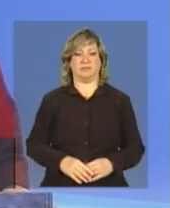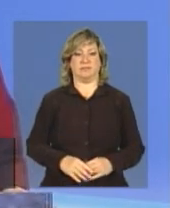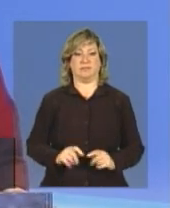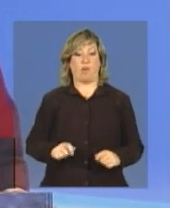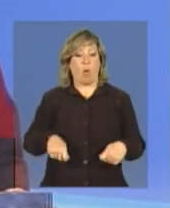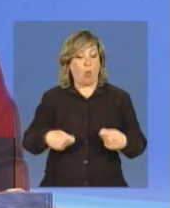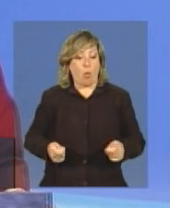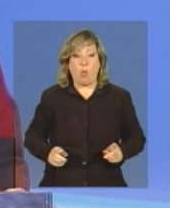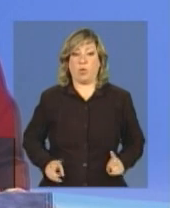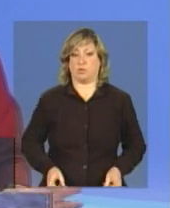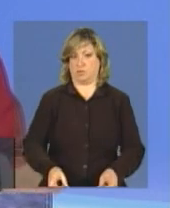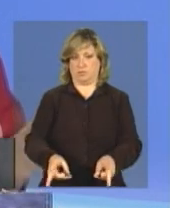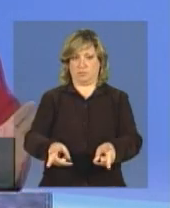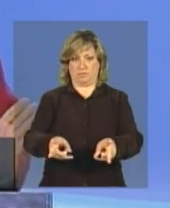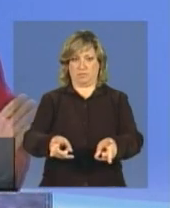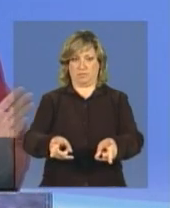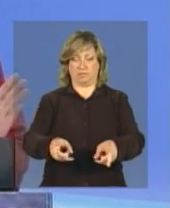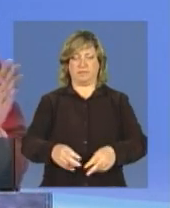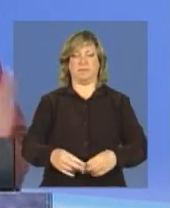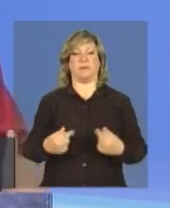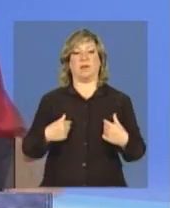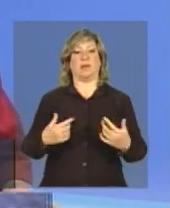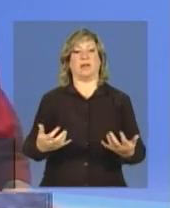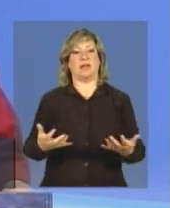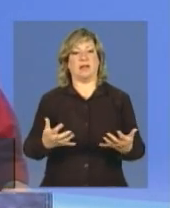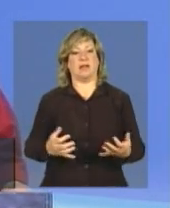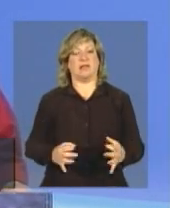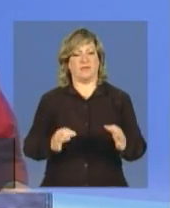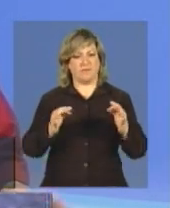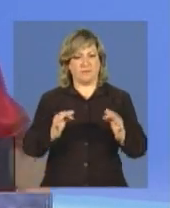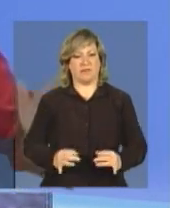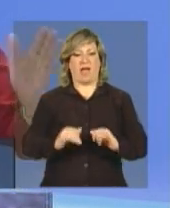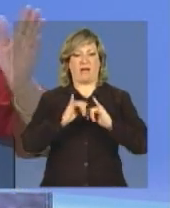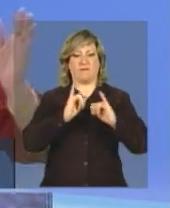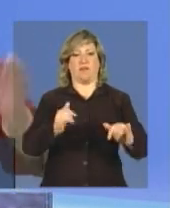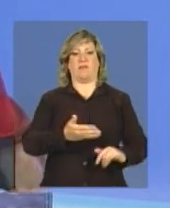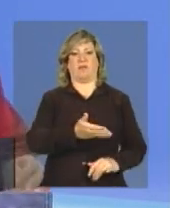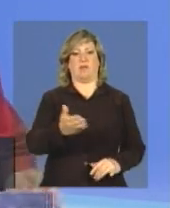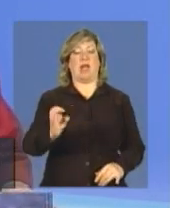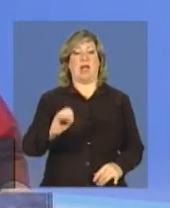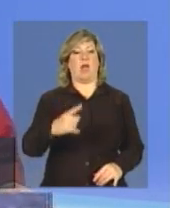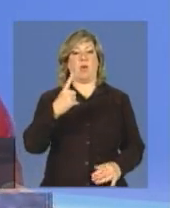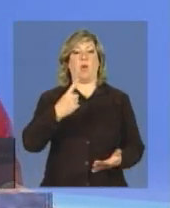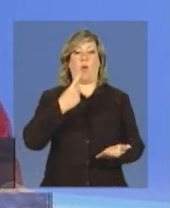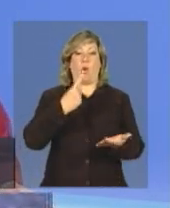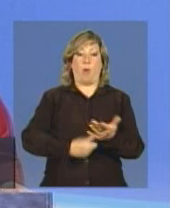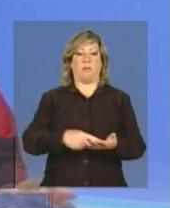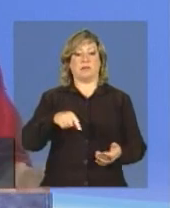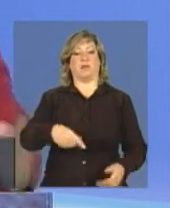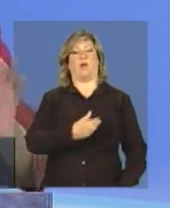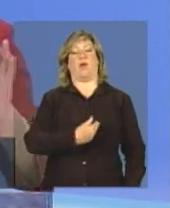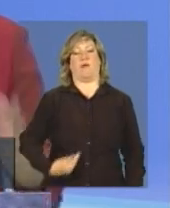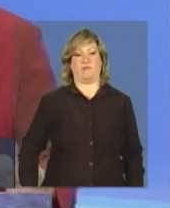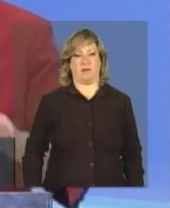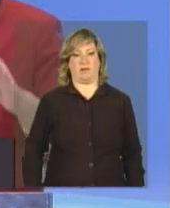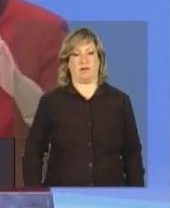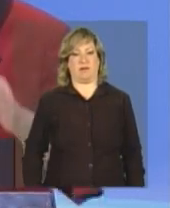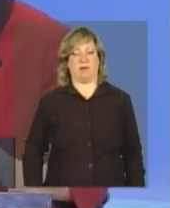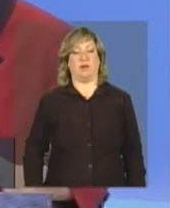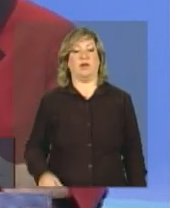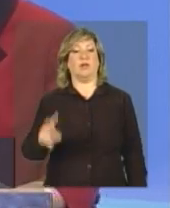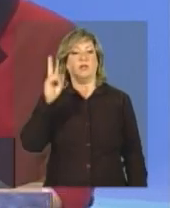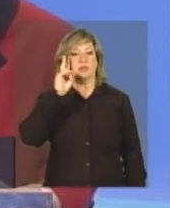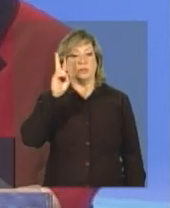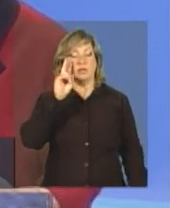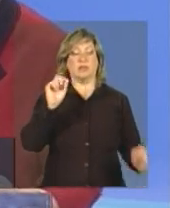dar sequência. Queria afirmar para vocês que é um compromisso desse governo a questão do